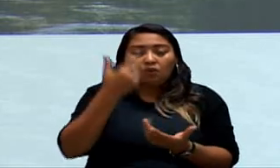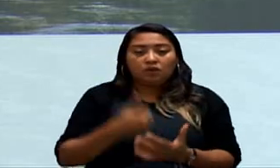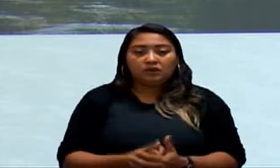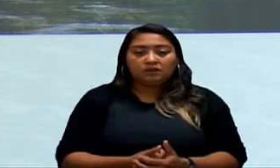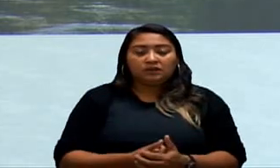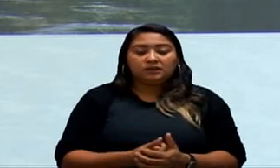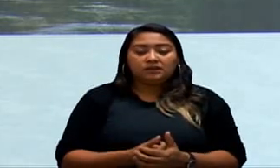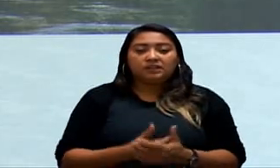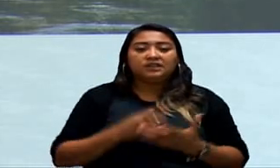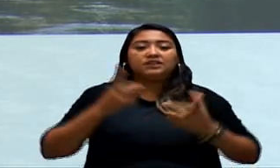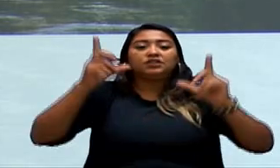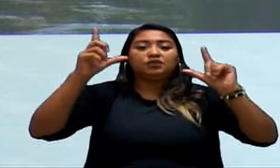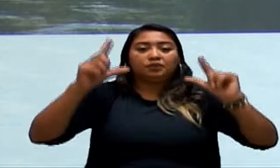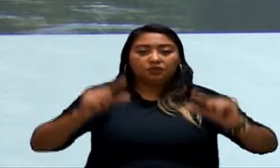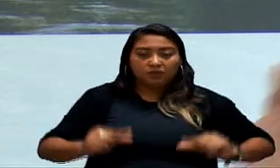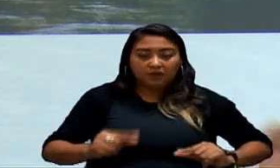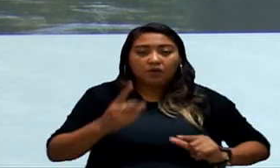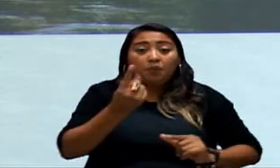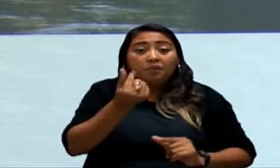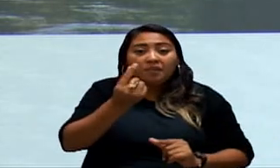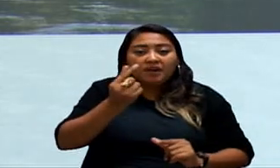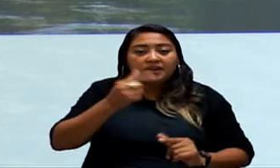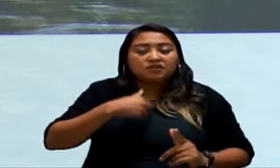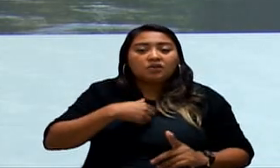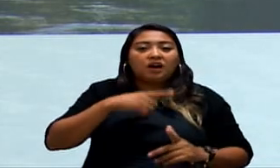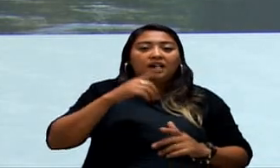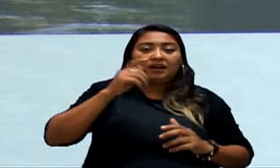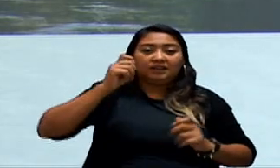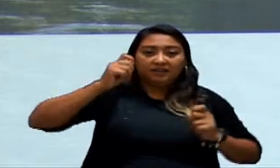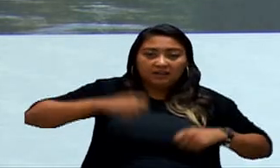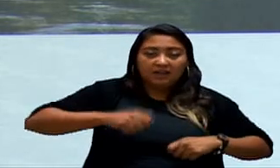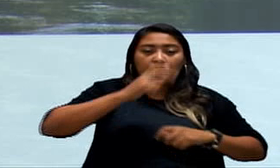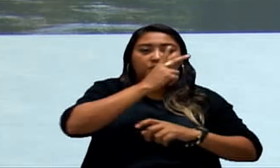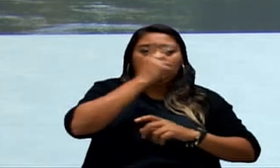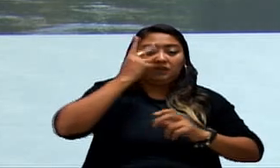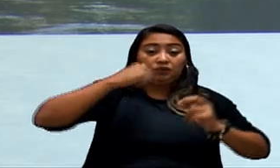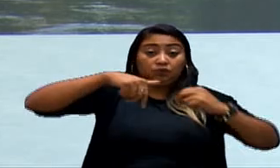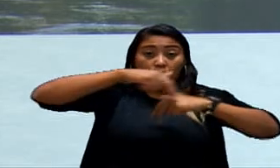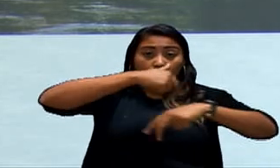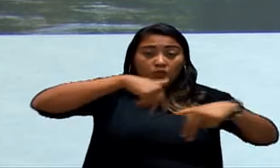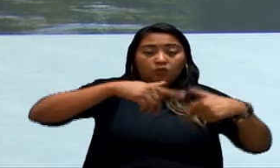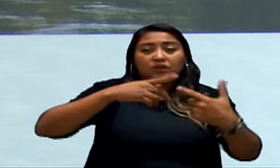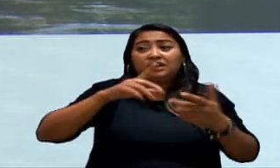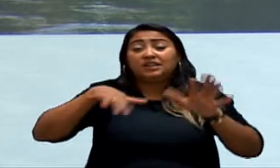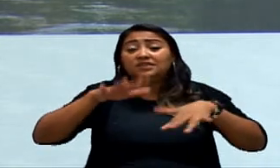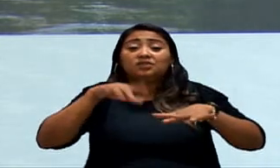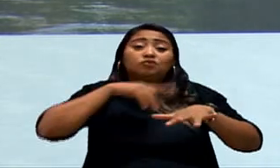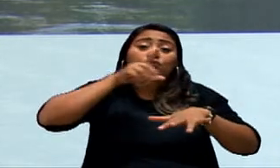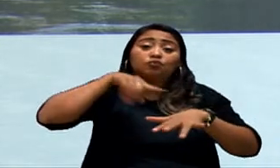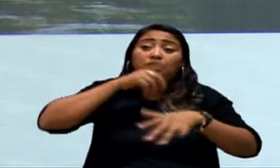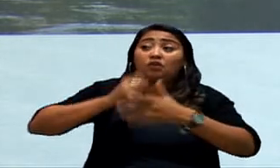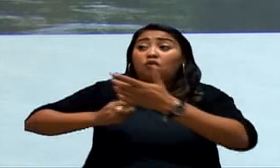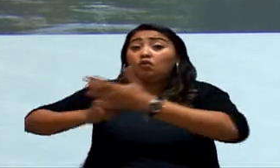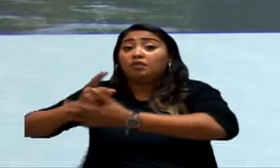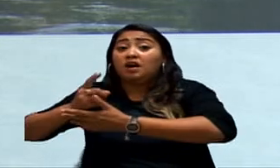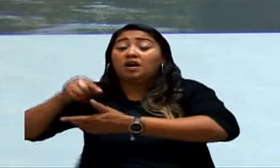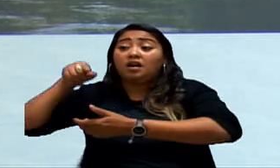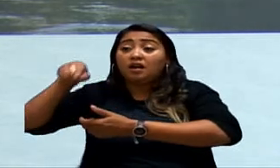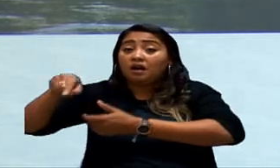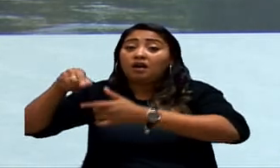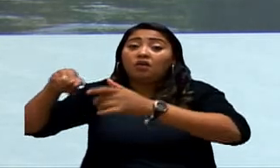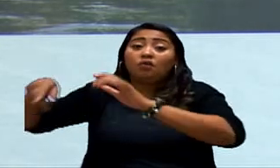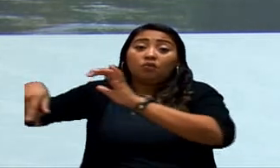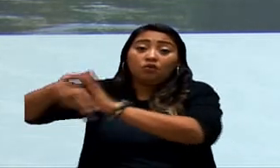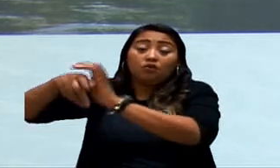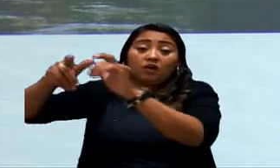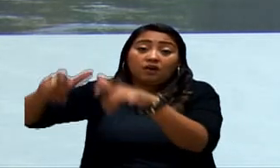e diminuir o preço para chegar até a população que, às vezes, não tem uma condição de comprar ou